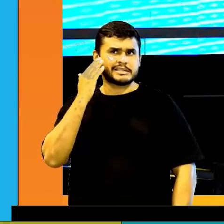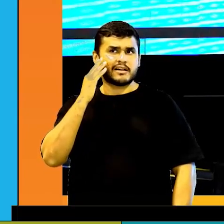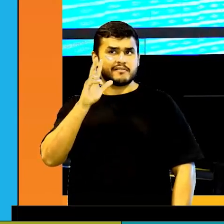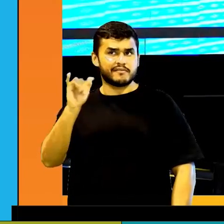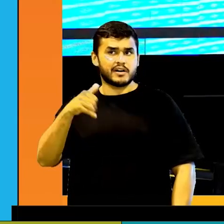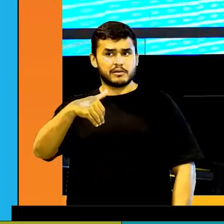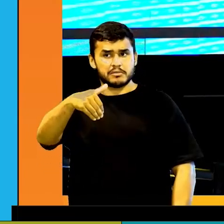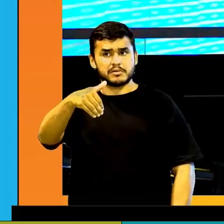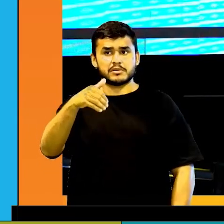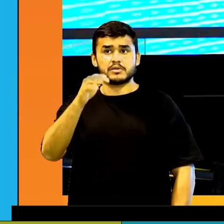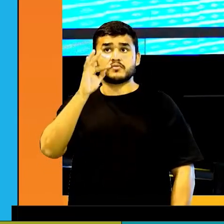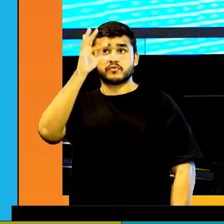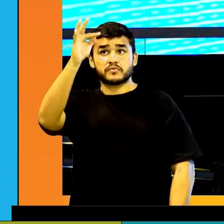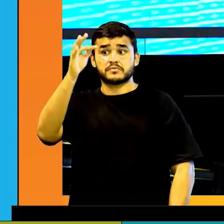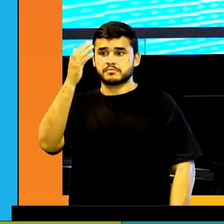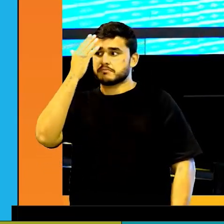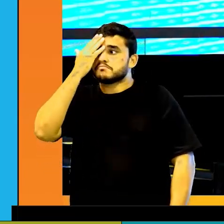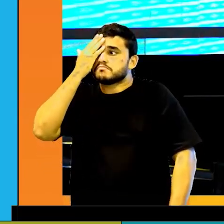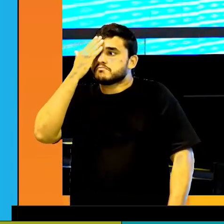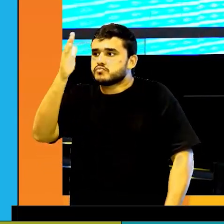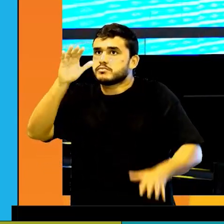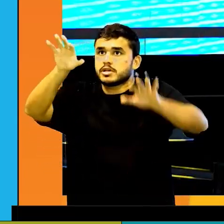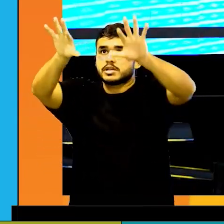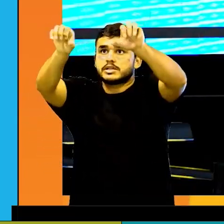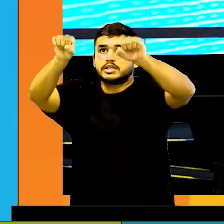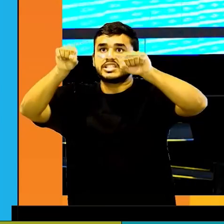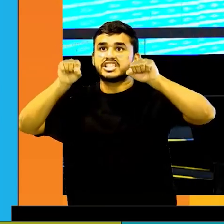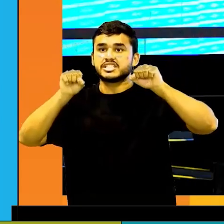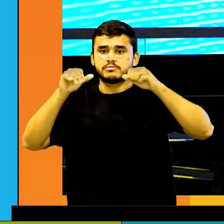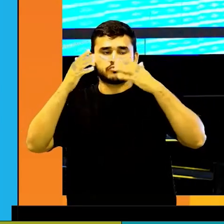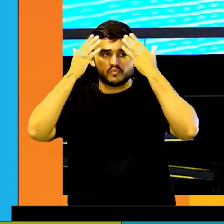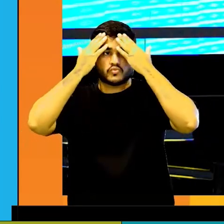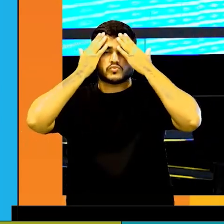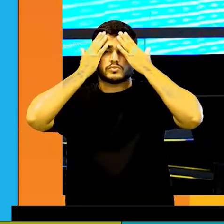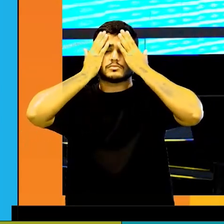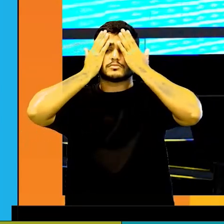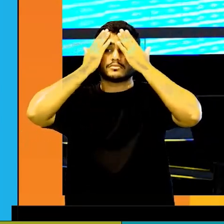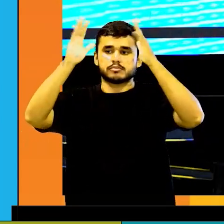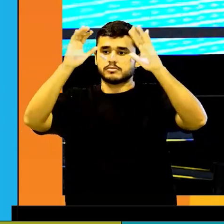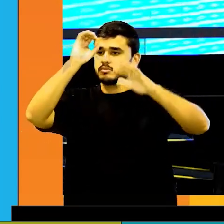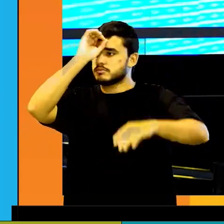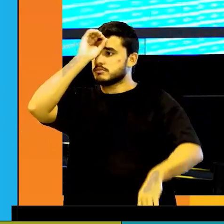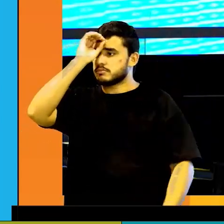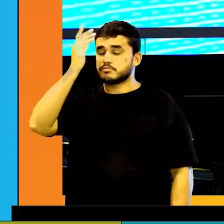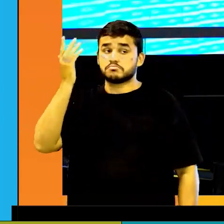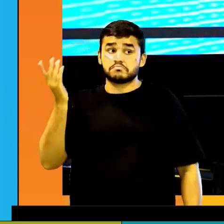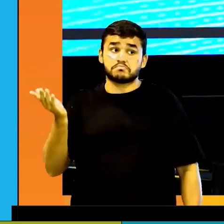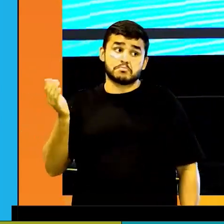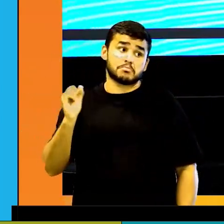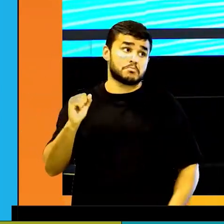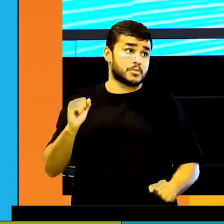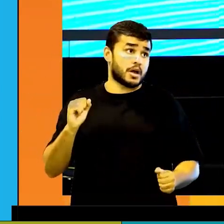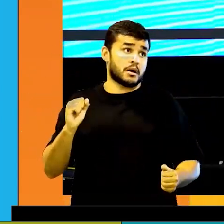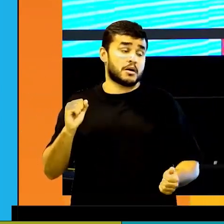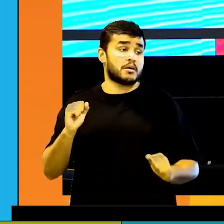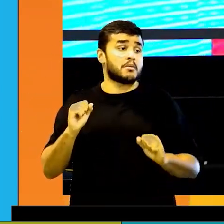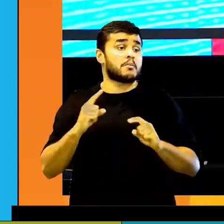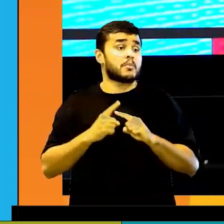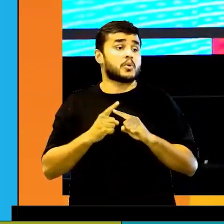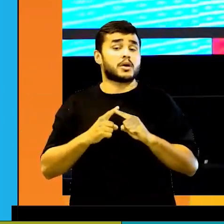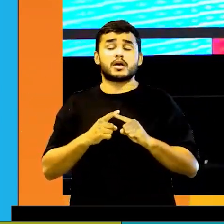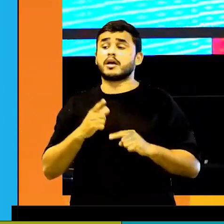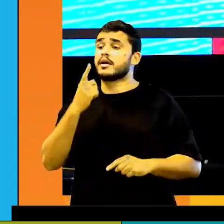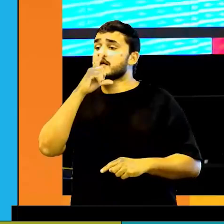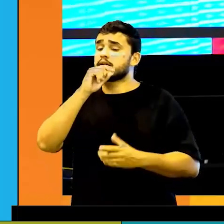sei, eu não sou profeta, né? Não posso adivinhar, mas acho pouco provável. Devido a quê? Hoje cada escritor que entra